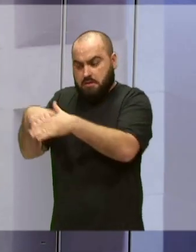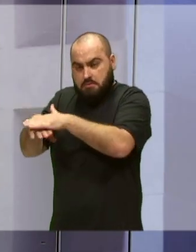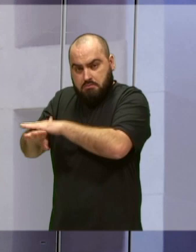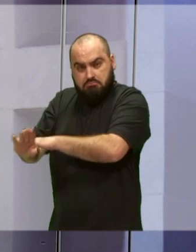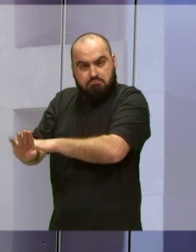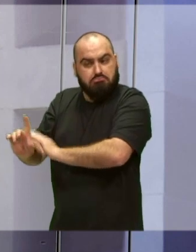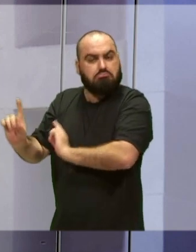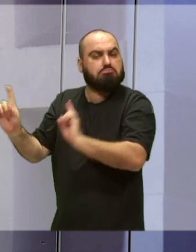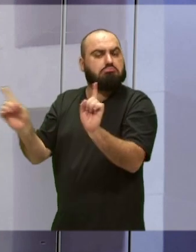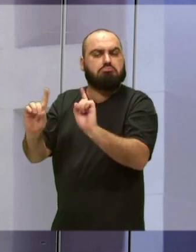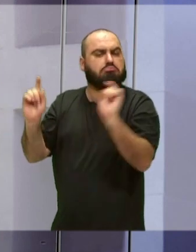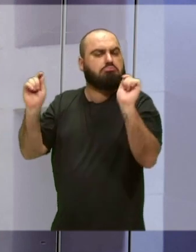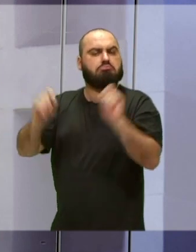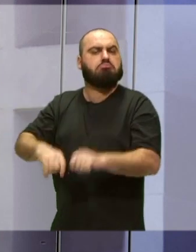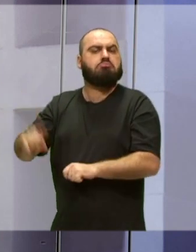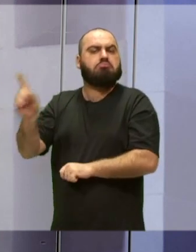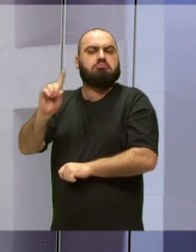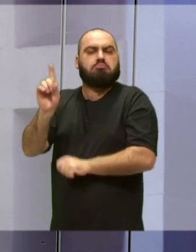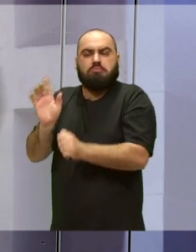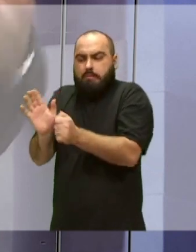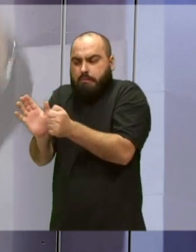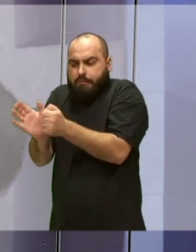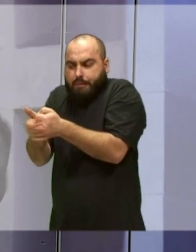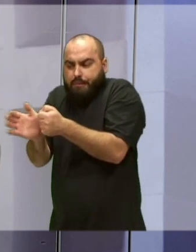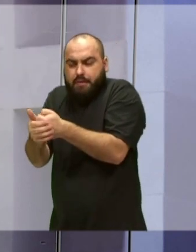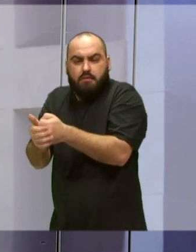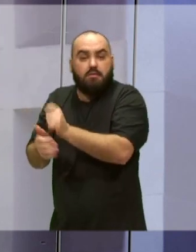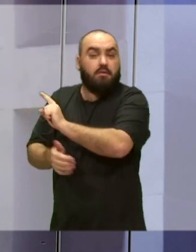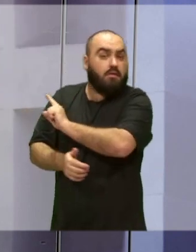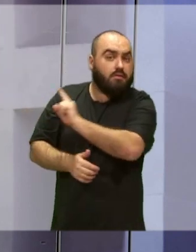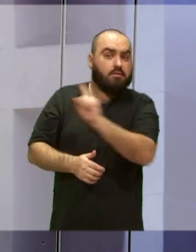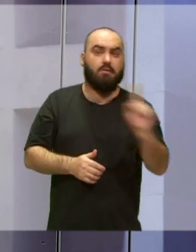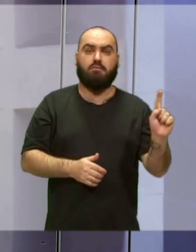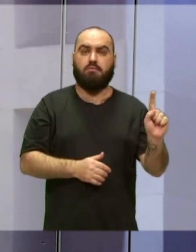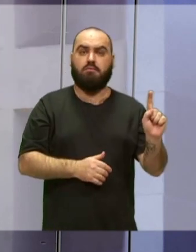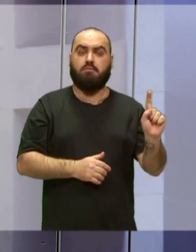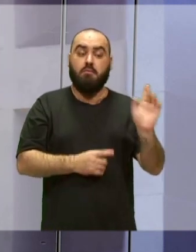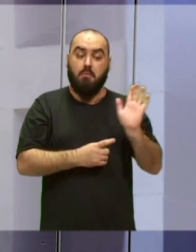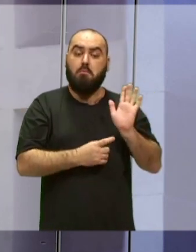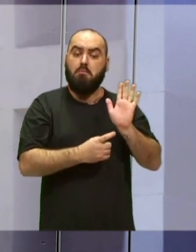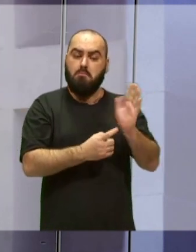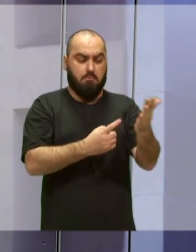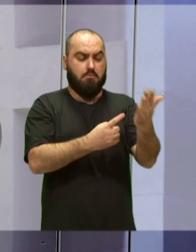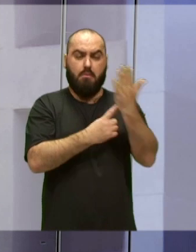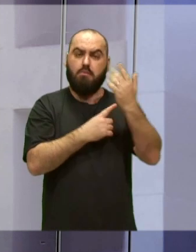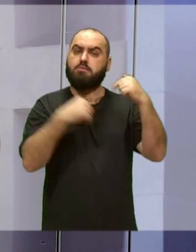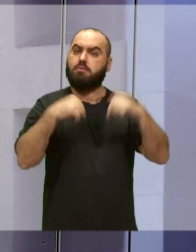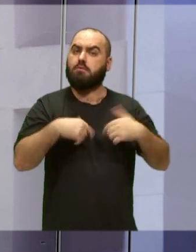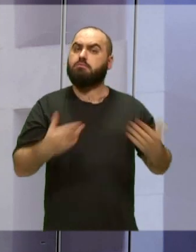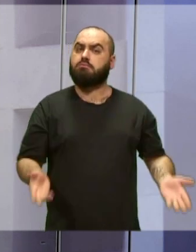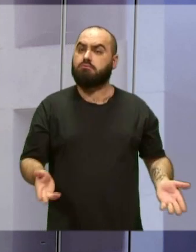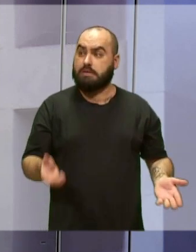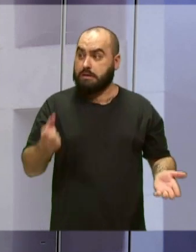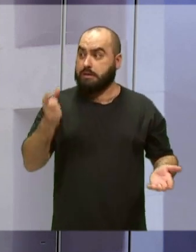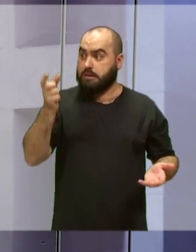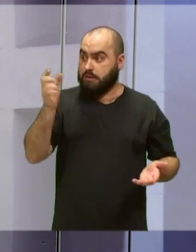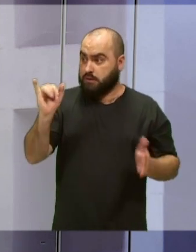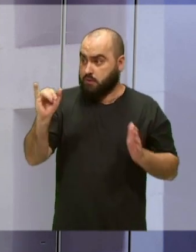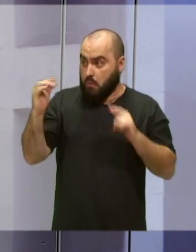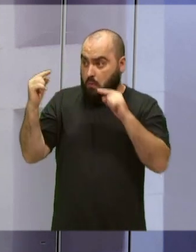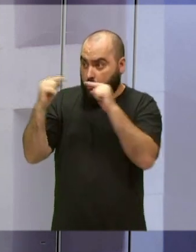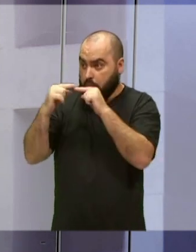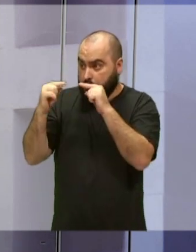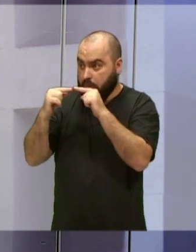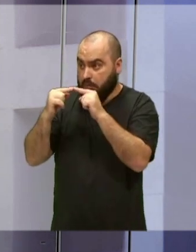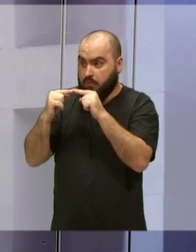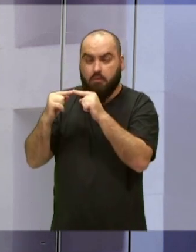puxadinho nada no enrustido não traz aqui pra Câmara se é legítimo é como acabei de dizer aqui acabei de falar o nosso